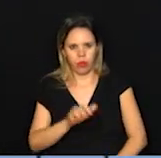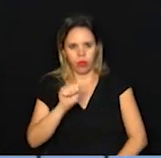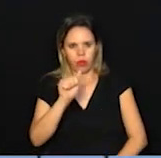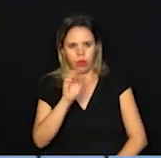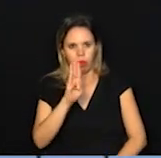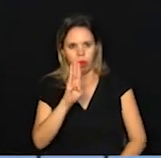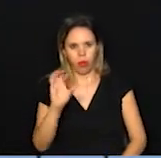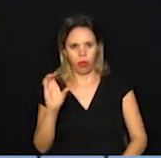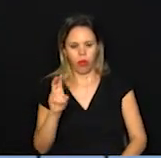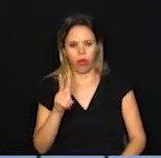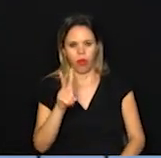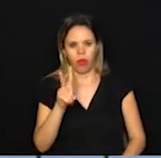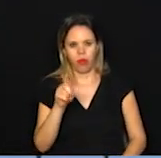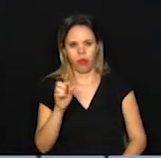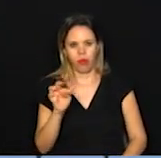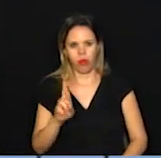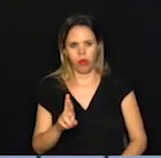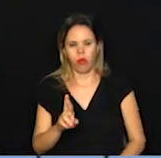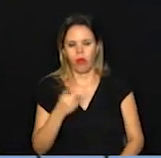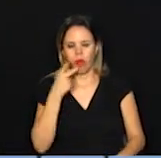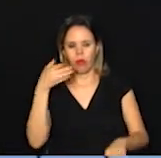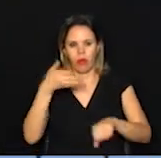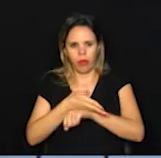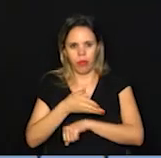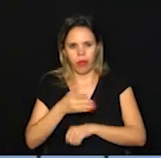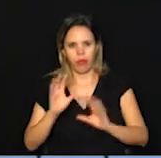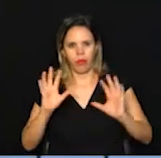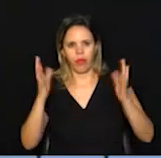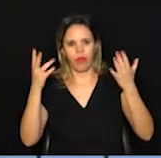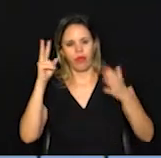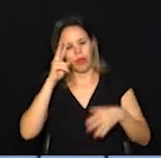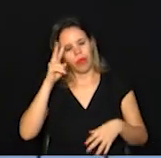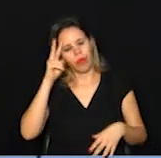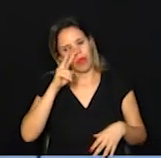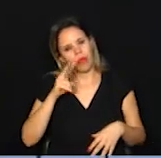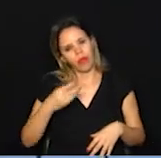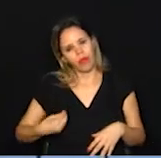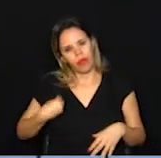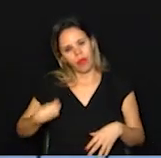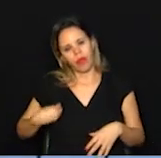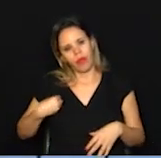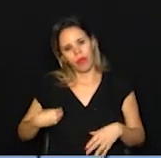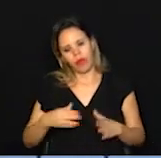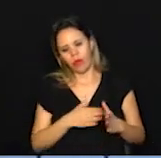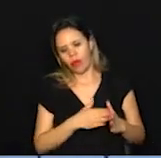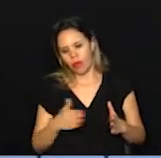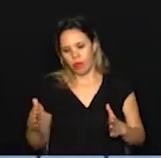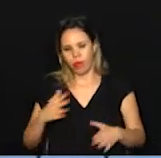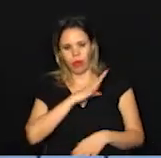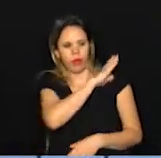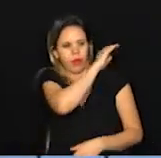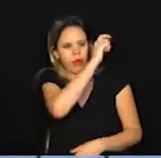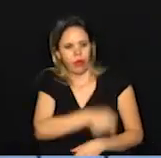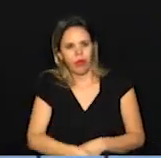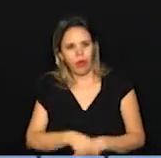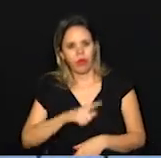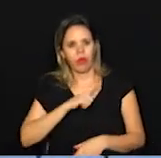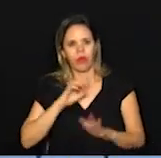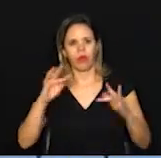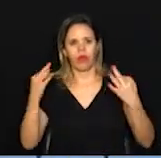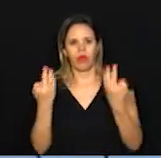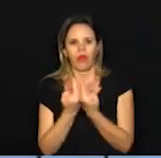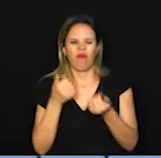ABC, Walter Pomar, participou do evento e lembrou que viveu o período da ditadura, pois ele teve a